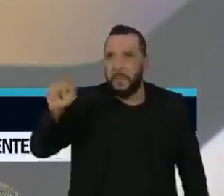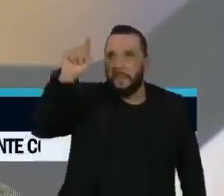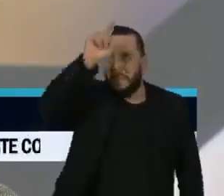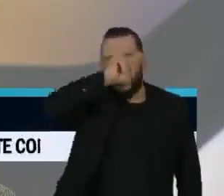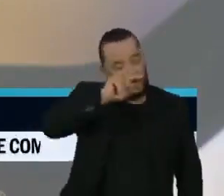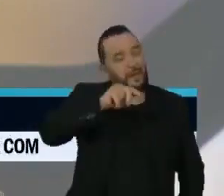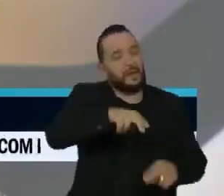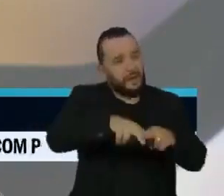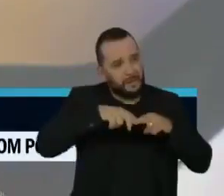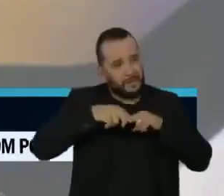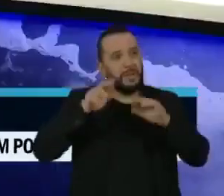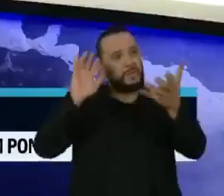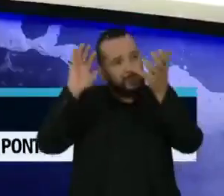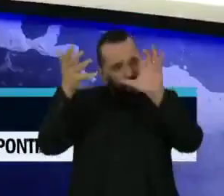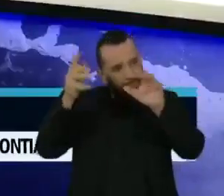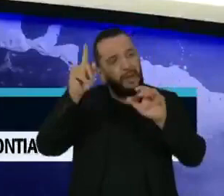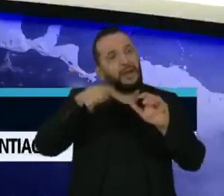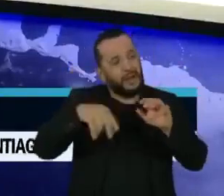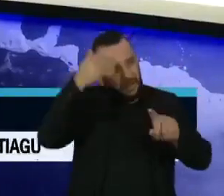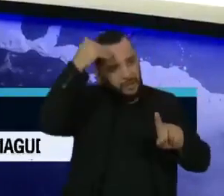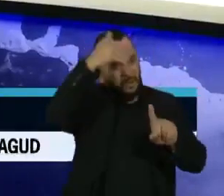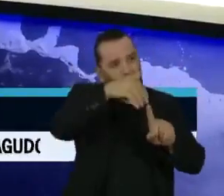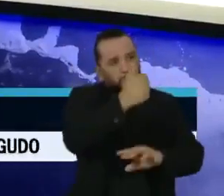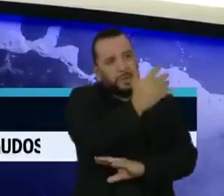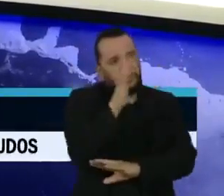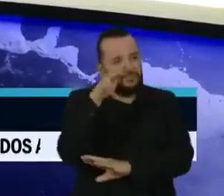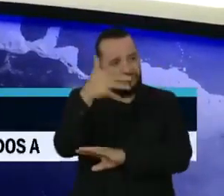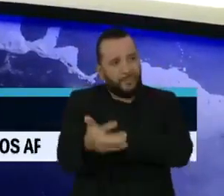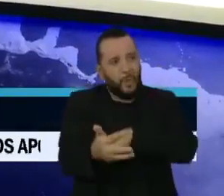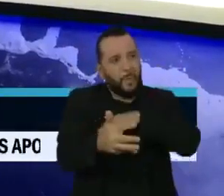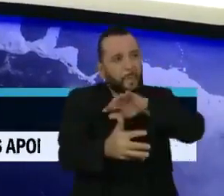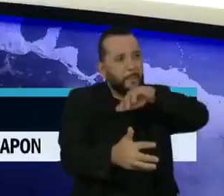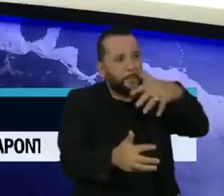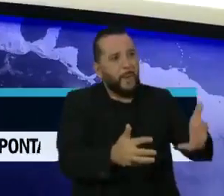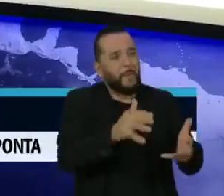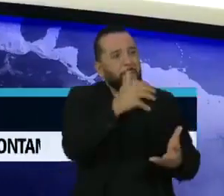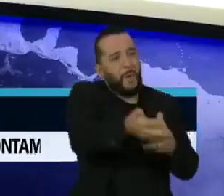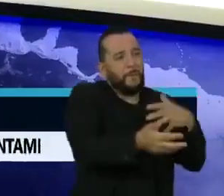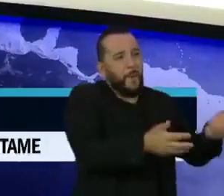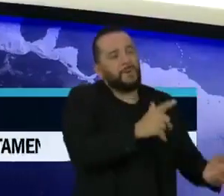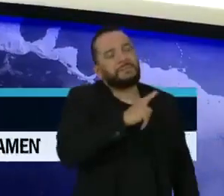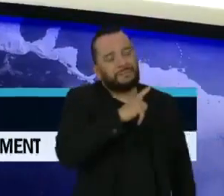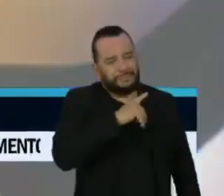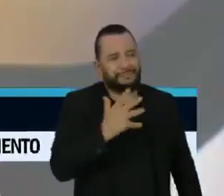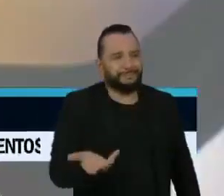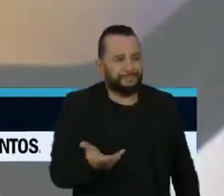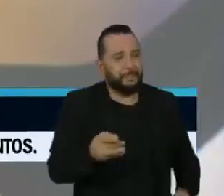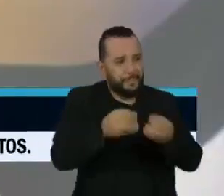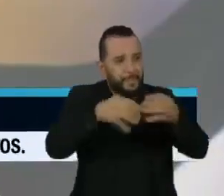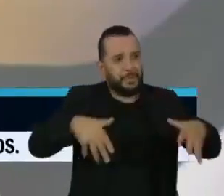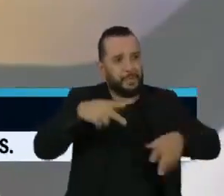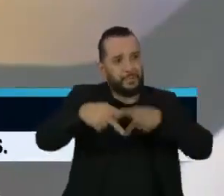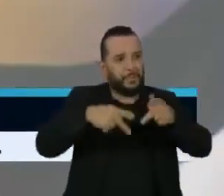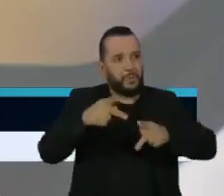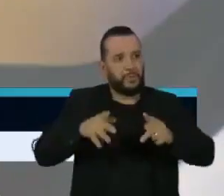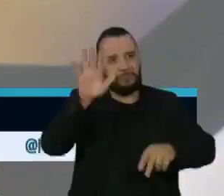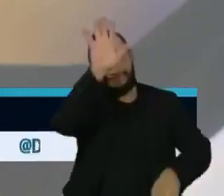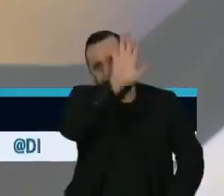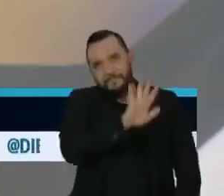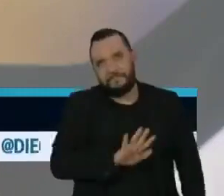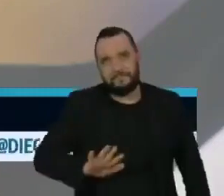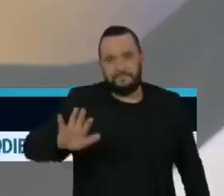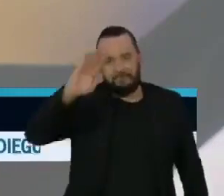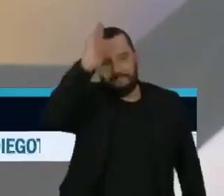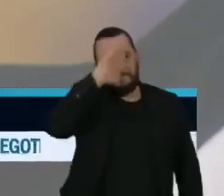da do desmatamento né e do efeito sobre a população como um todo então